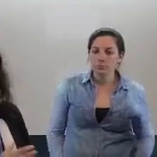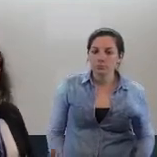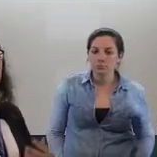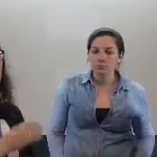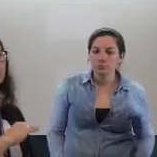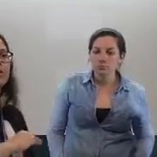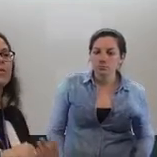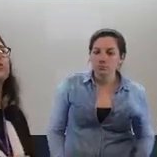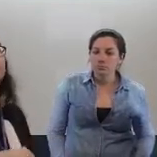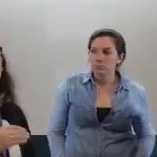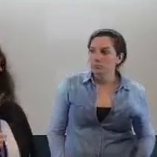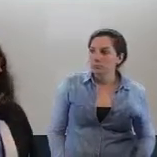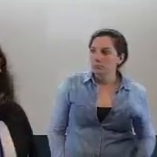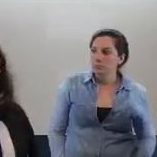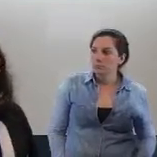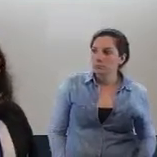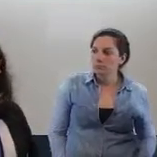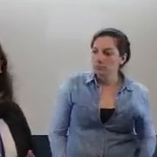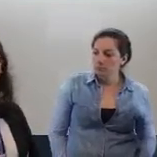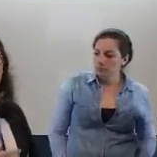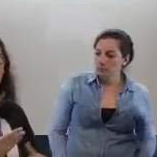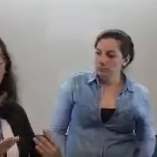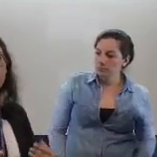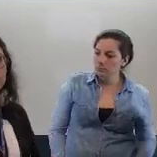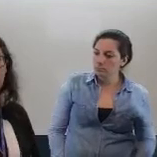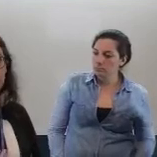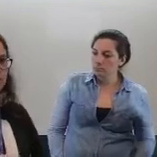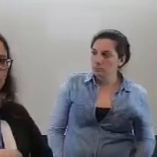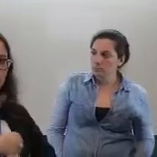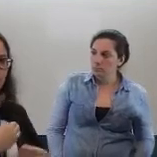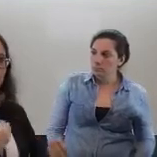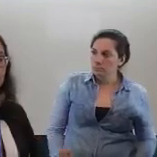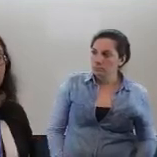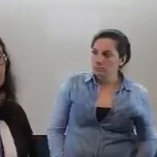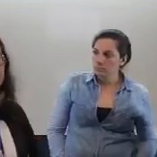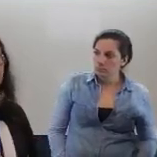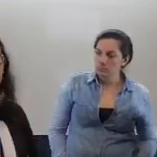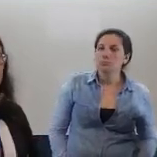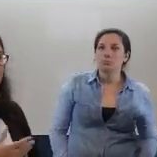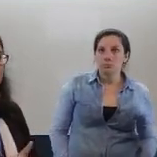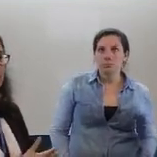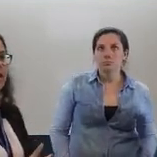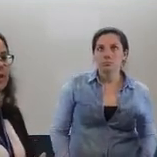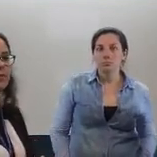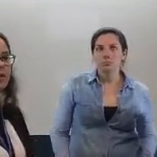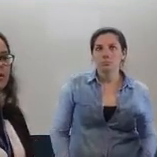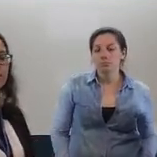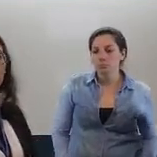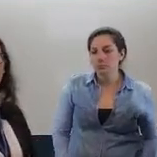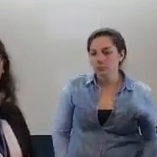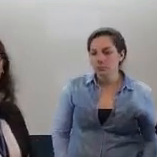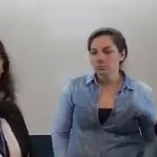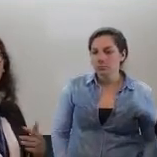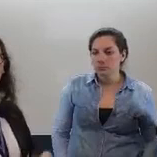para comparar como era antigamente com agora. Ou então as músicas, como elas são uma fonte de informação riquíssima de determinada